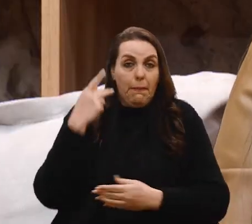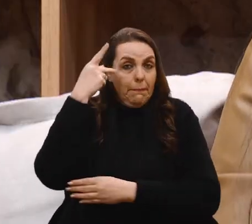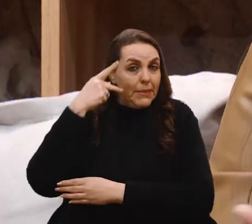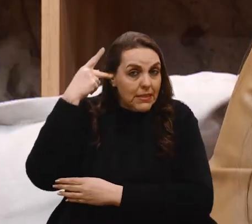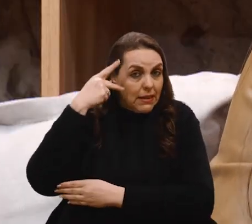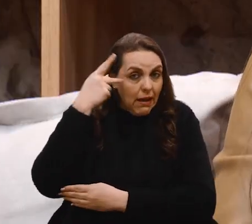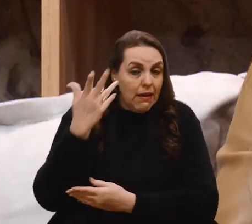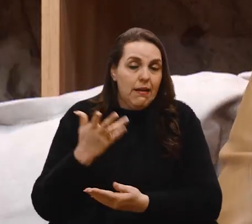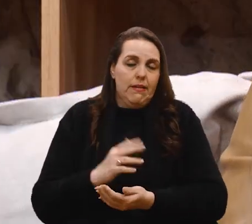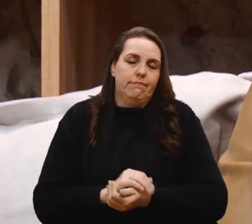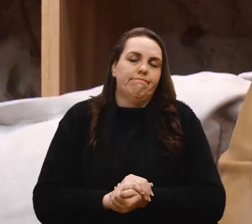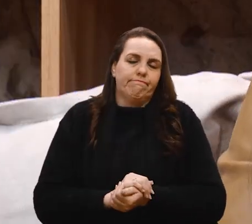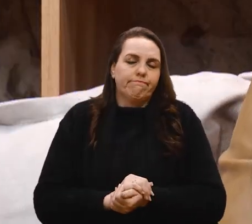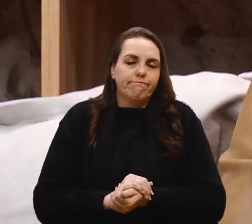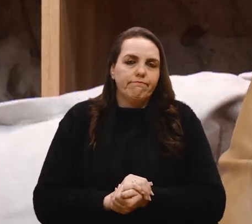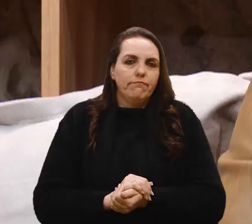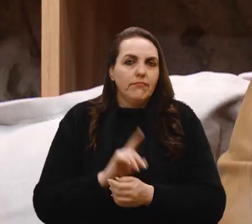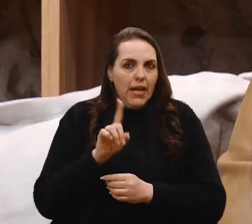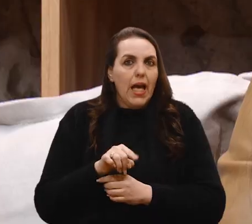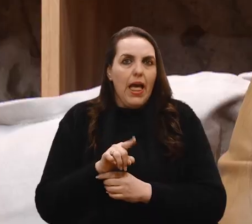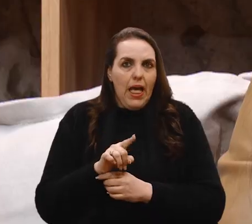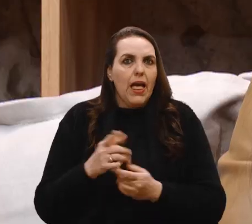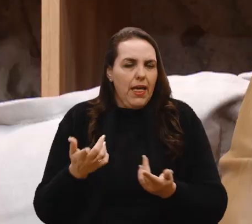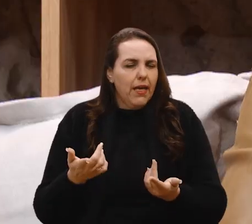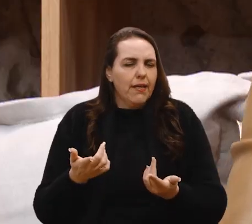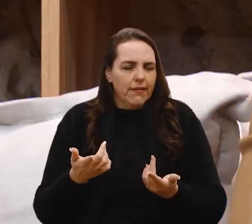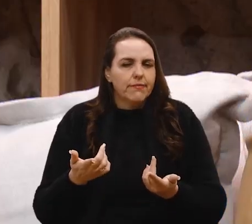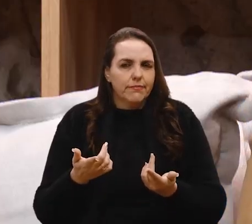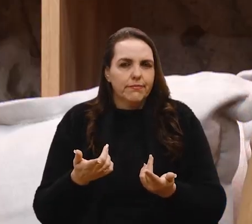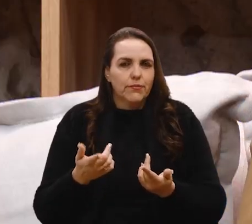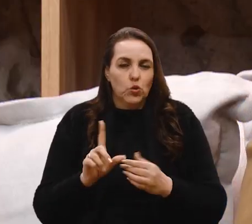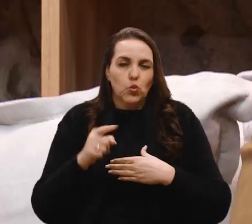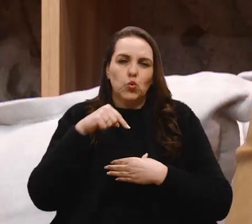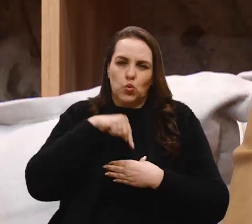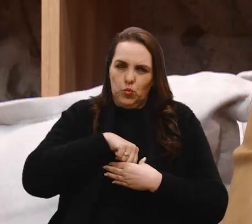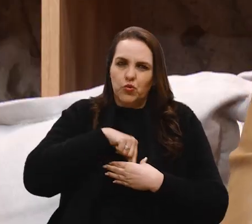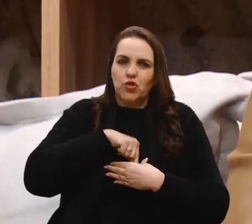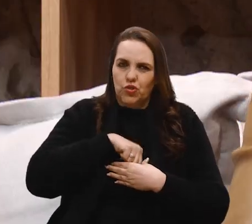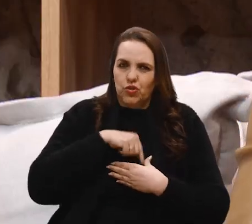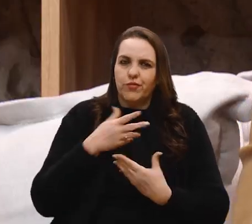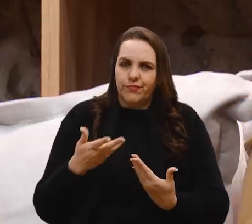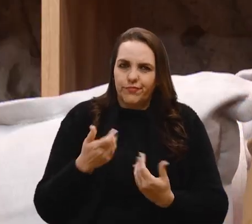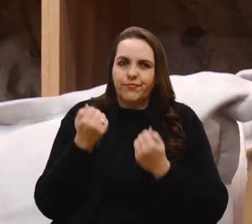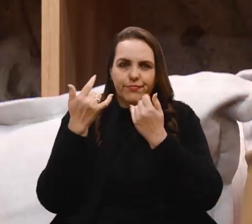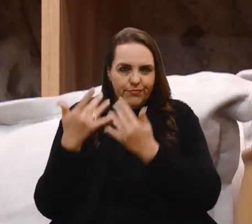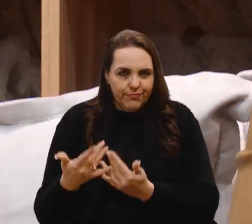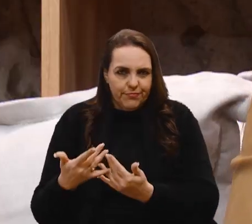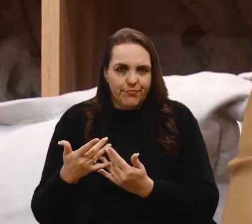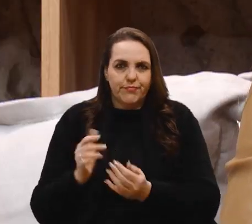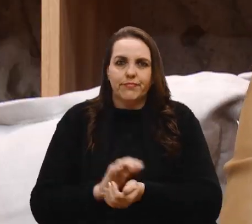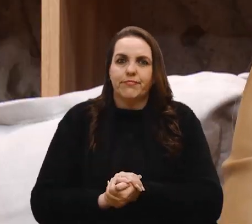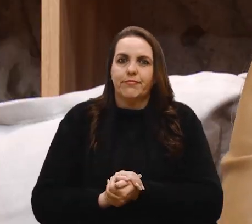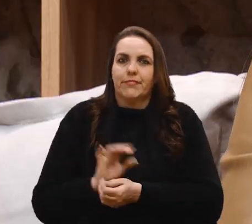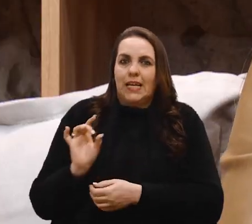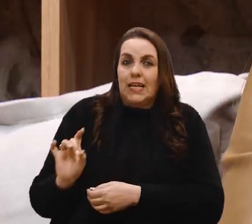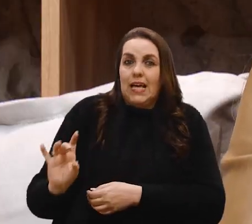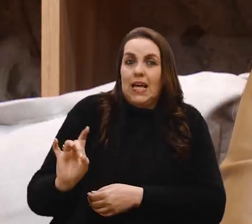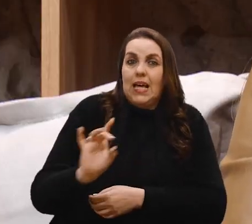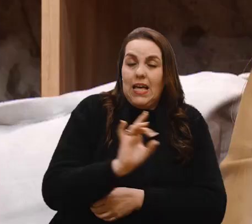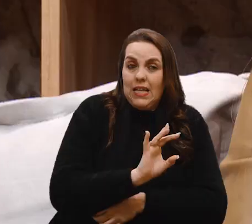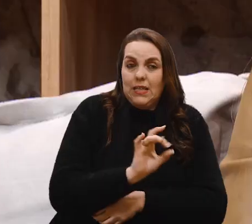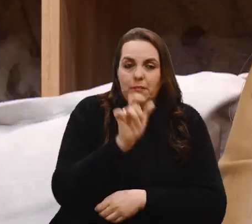psiquiatria, né. É muito subjetivo falar, porque cada